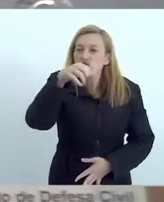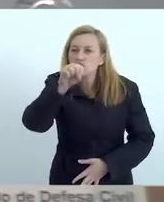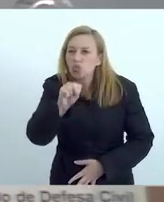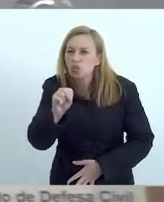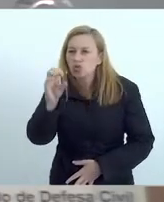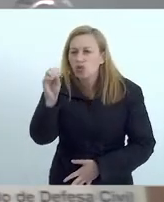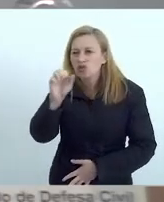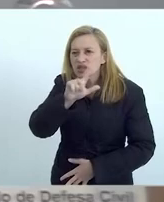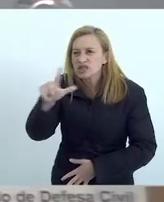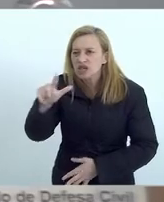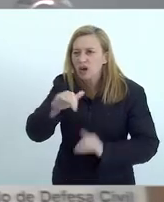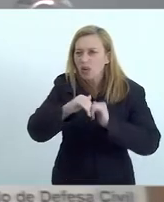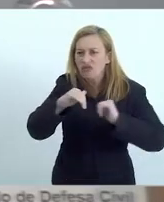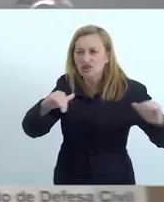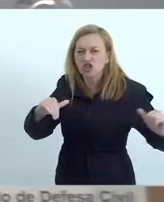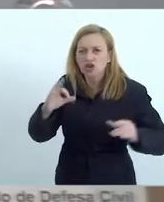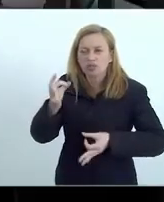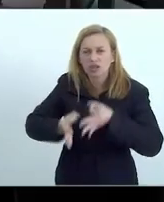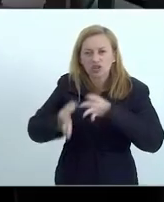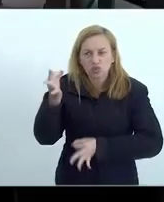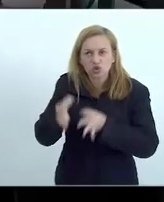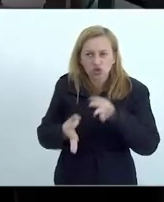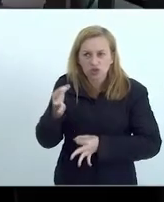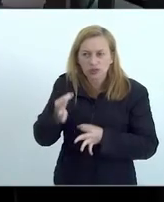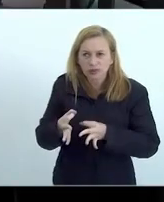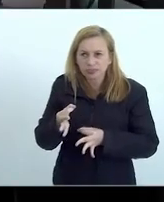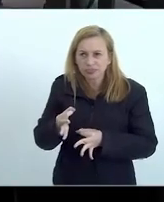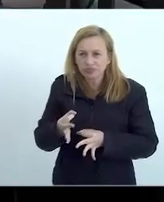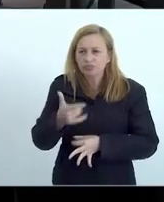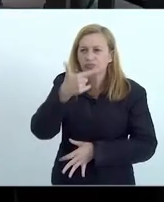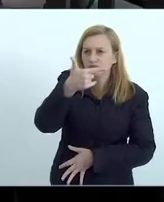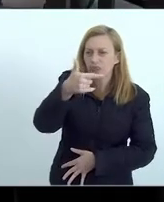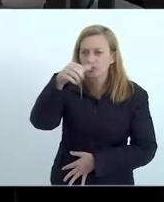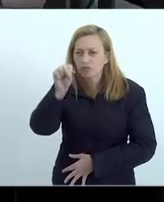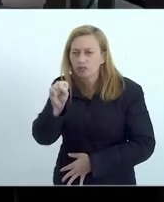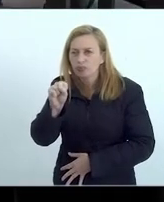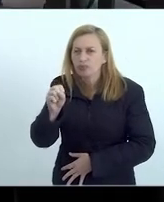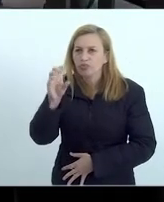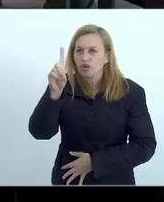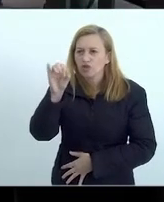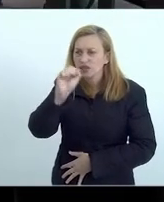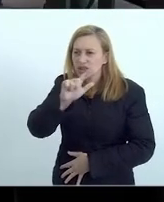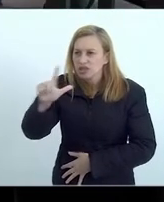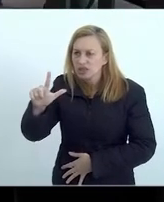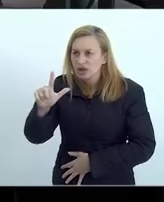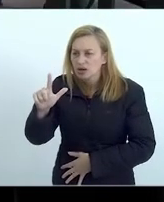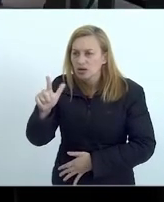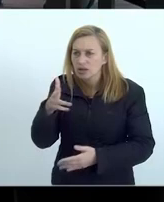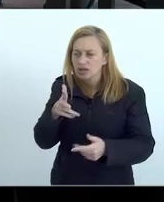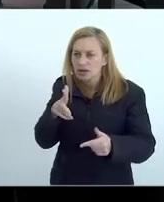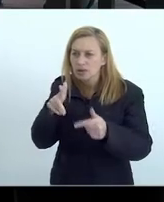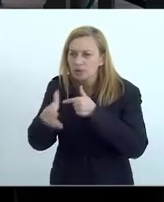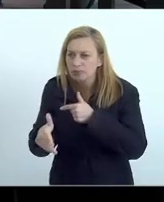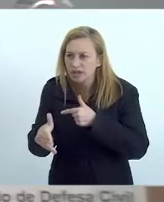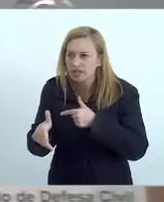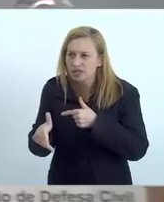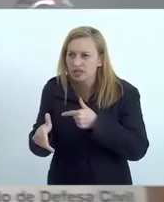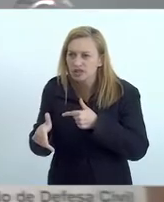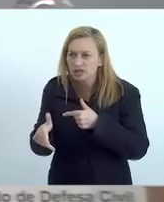oficiais afastados pela justiça a 28 oficiais impedidos